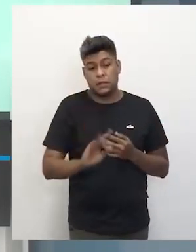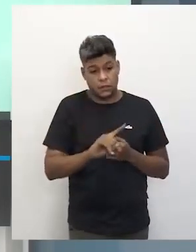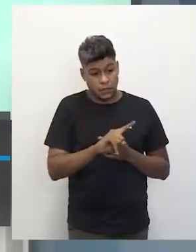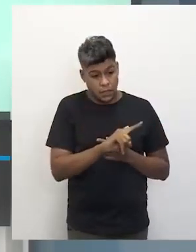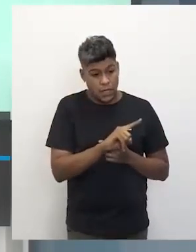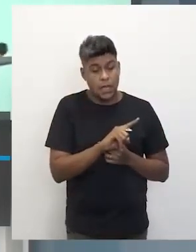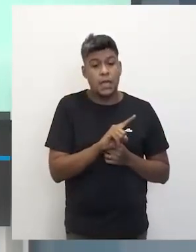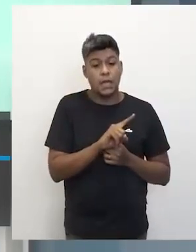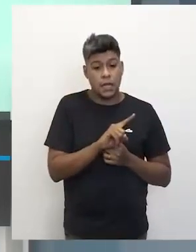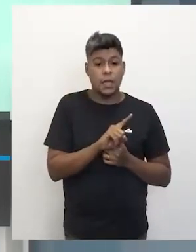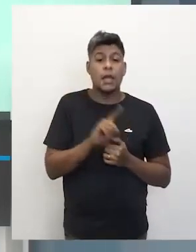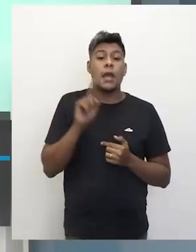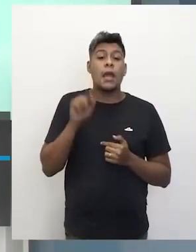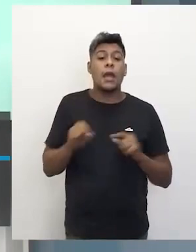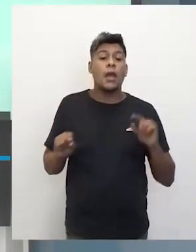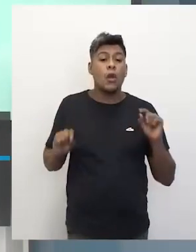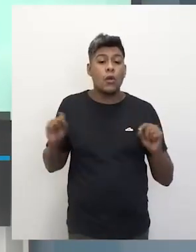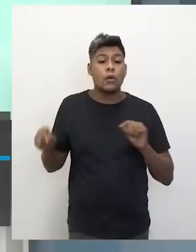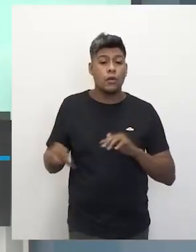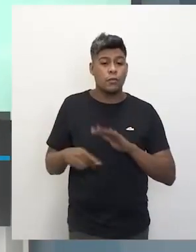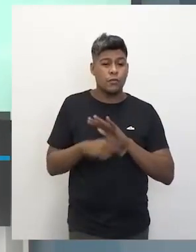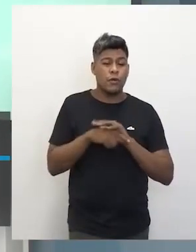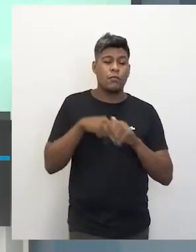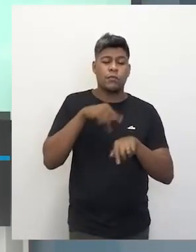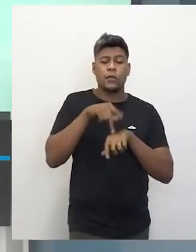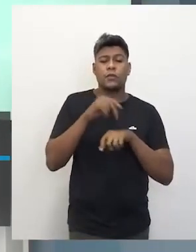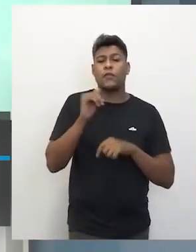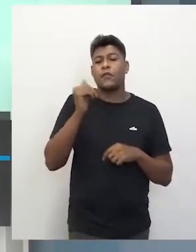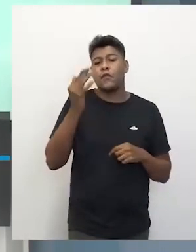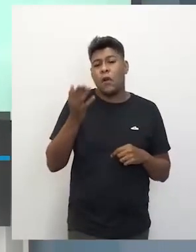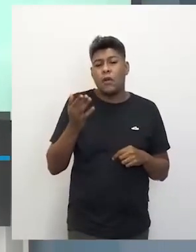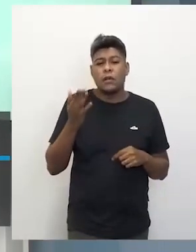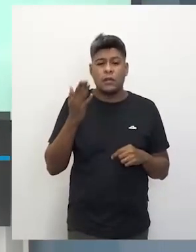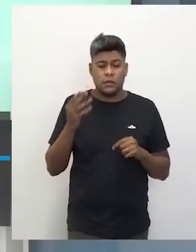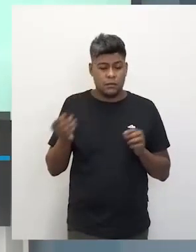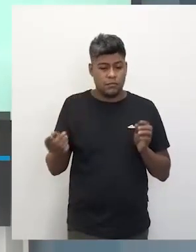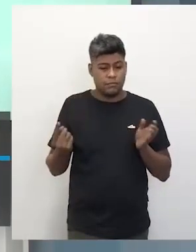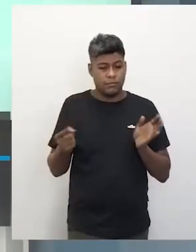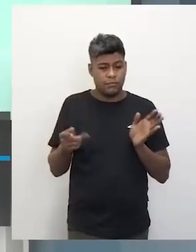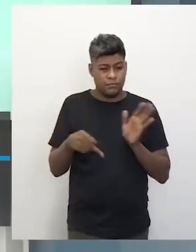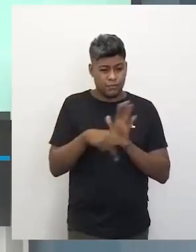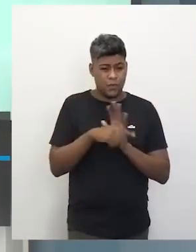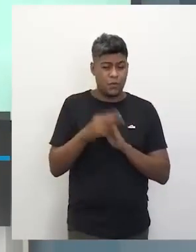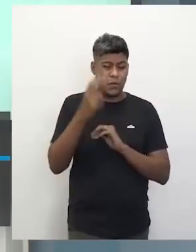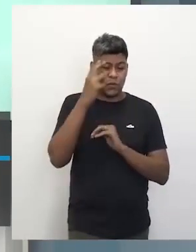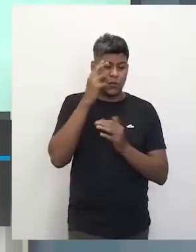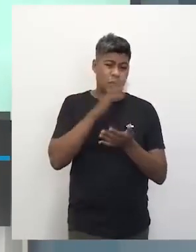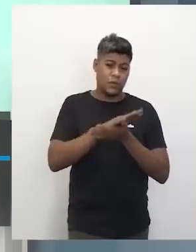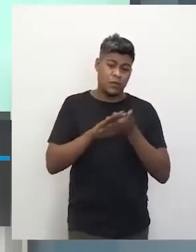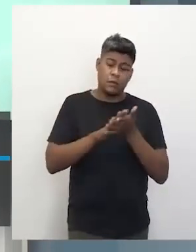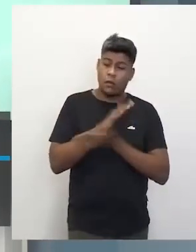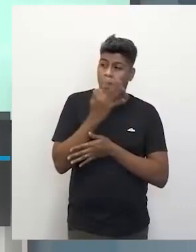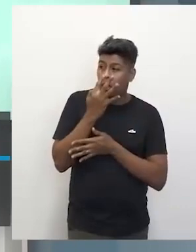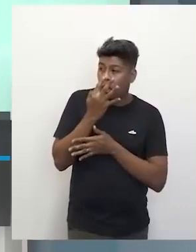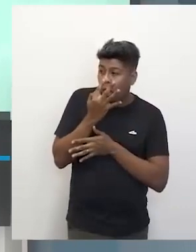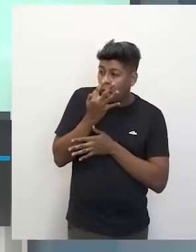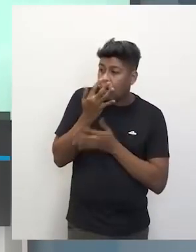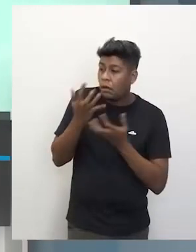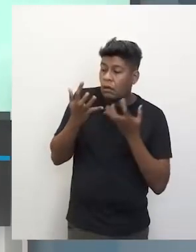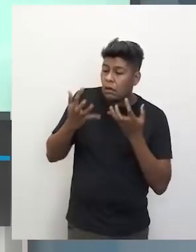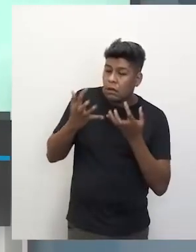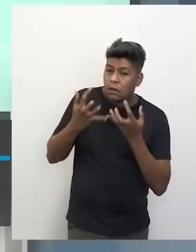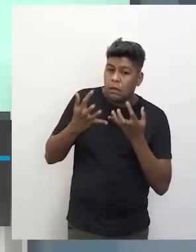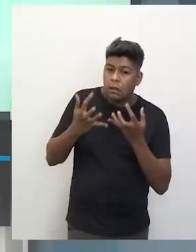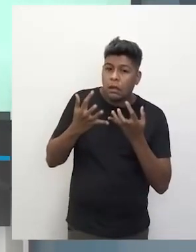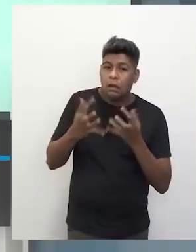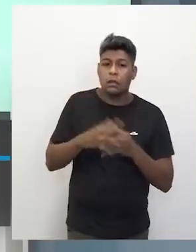né, ele era descendente, né, de estrangeiros, não fazia tanto parte da cultura dele assim. E é por isso que ele fica fascinado e com quer a festa do São